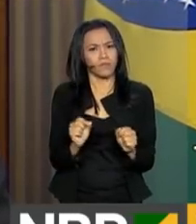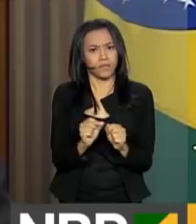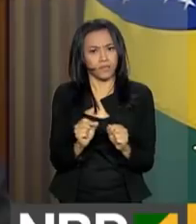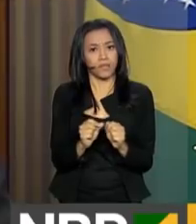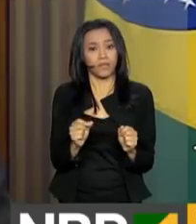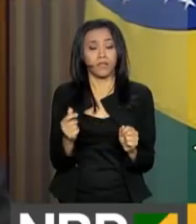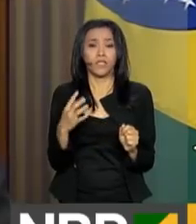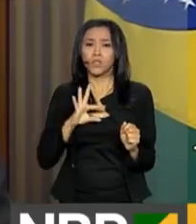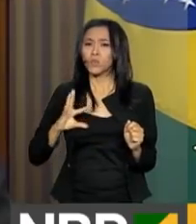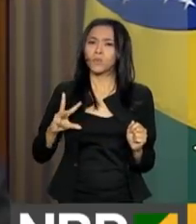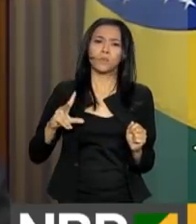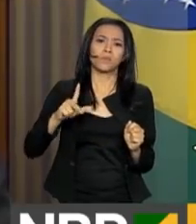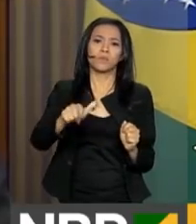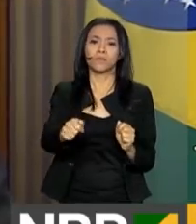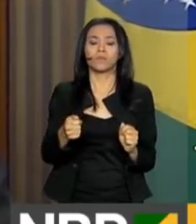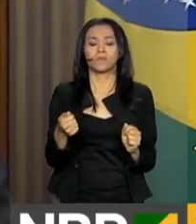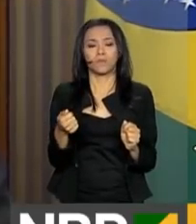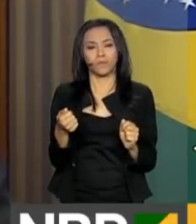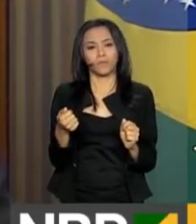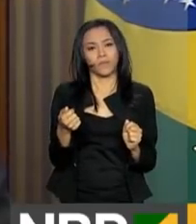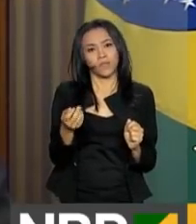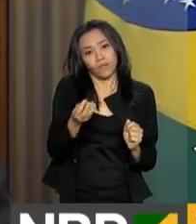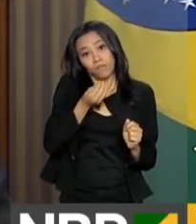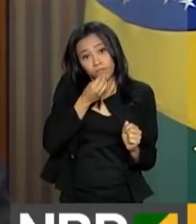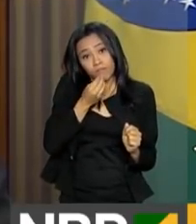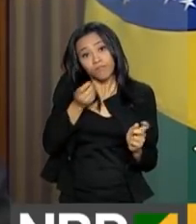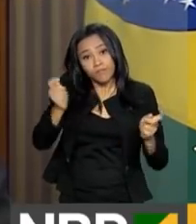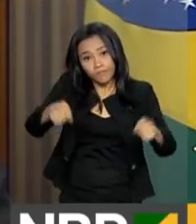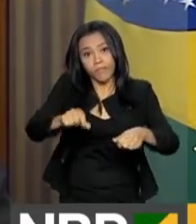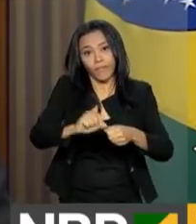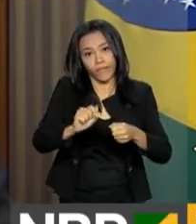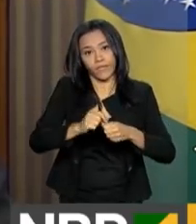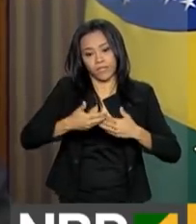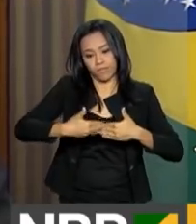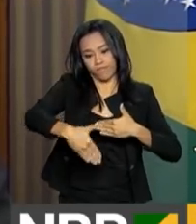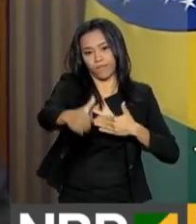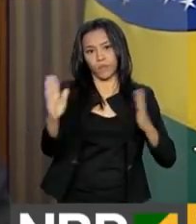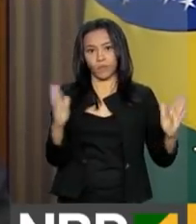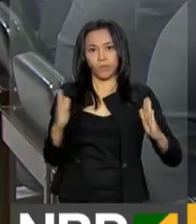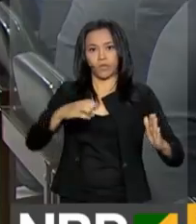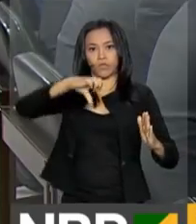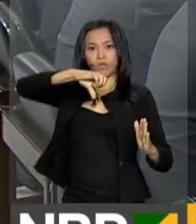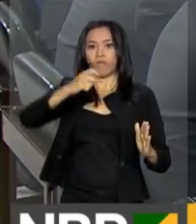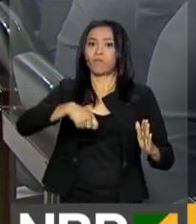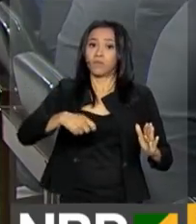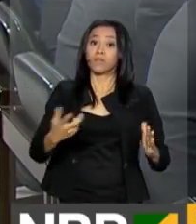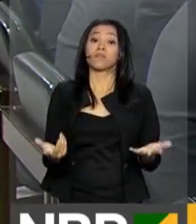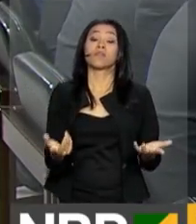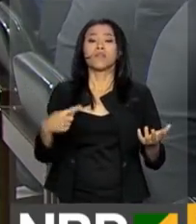tudo aquilo que poderá ser feito isto sabe os senhores